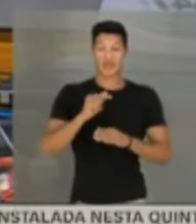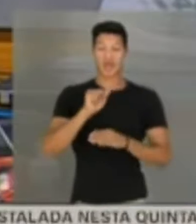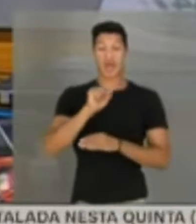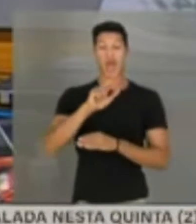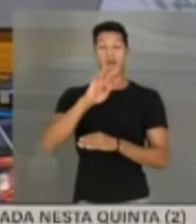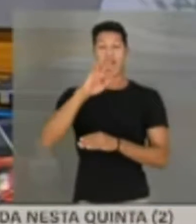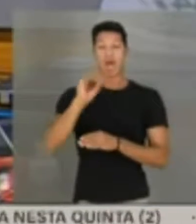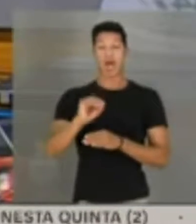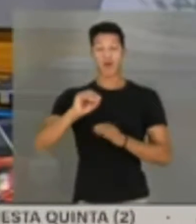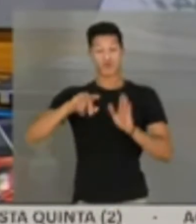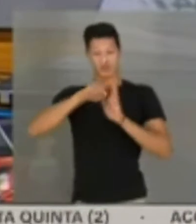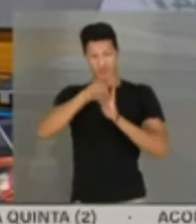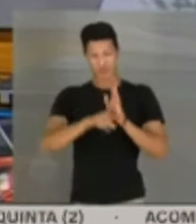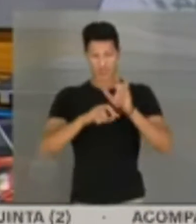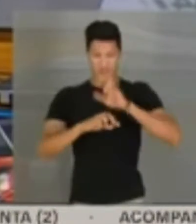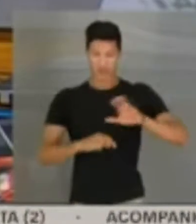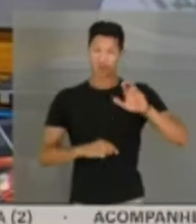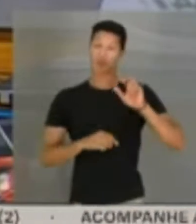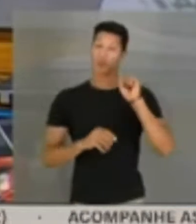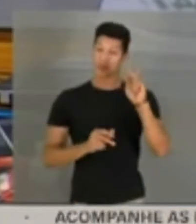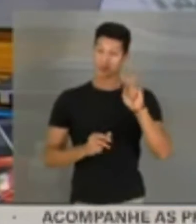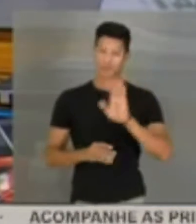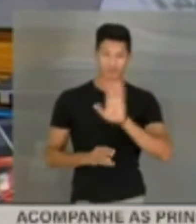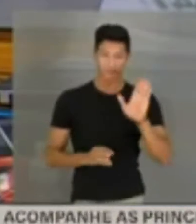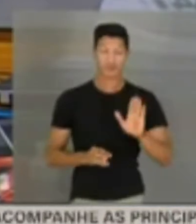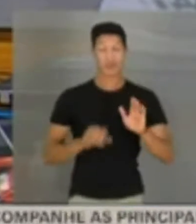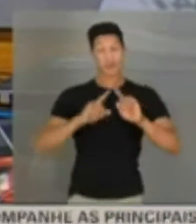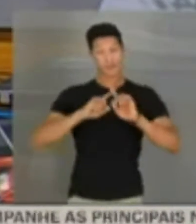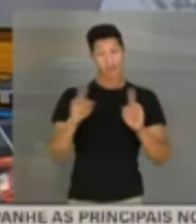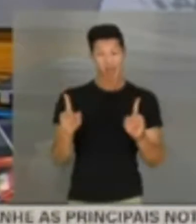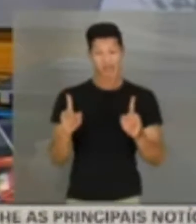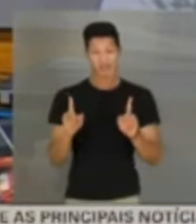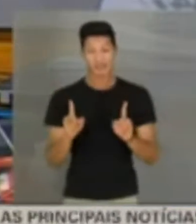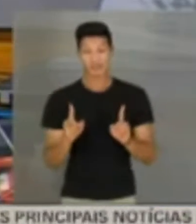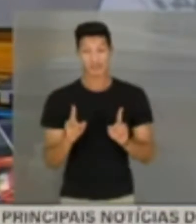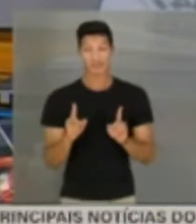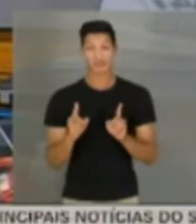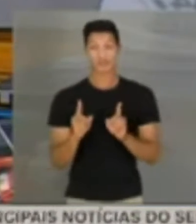aos autos de investigação. Pois bem, mas